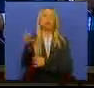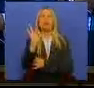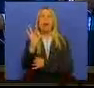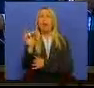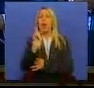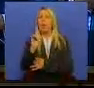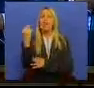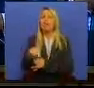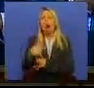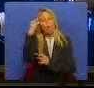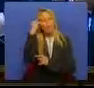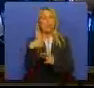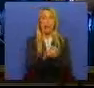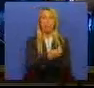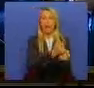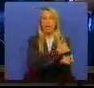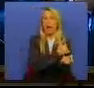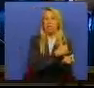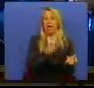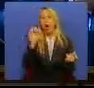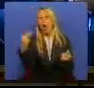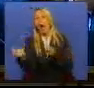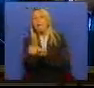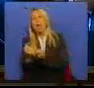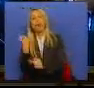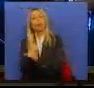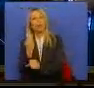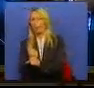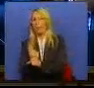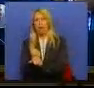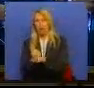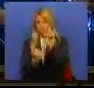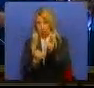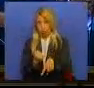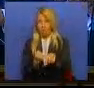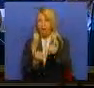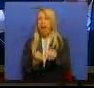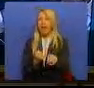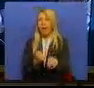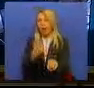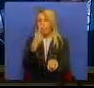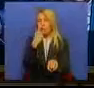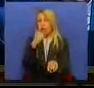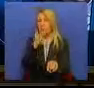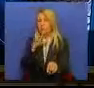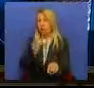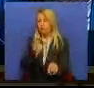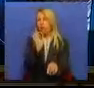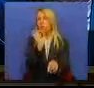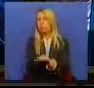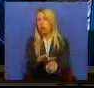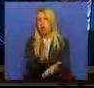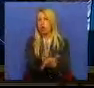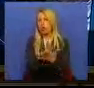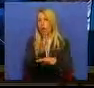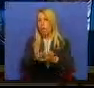mais perto de casa, não apenas mais perto do trabalho, mas também aquela que preferem para os seus filhos, em função do